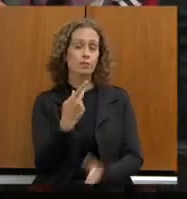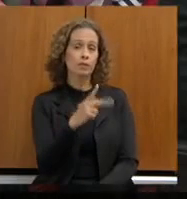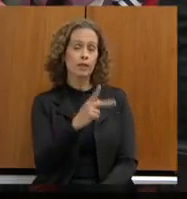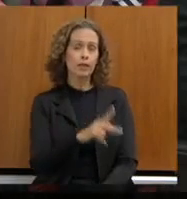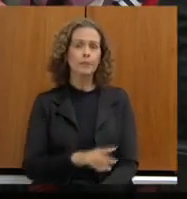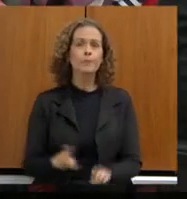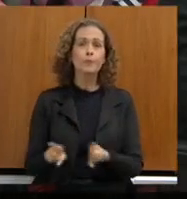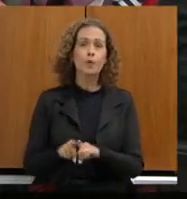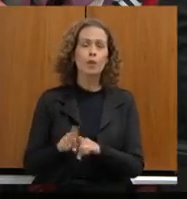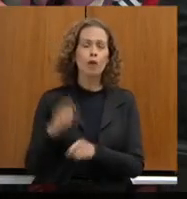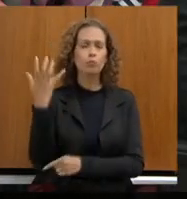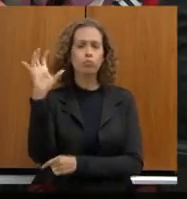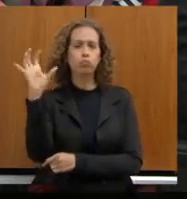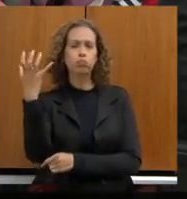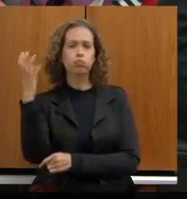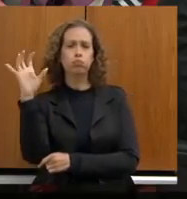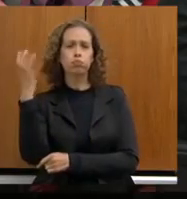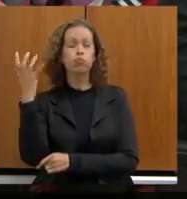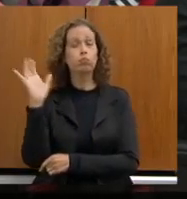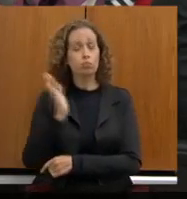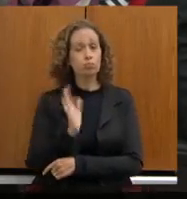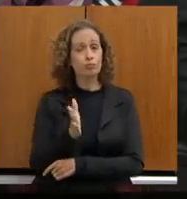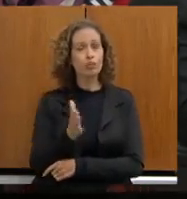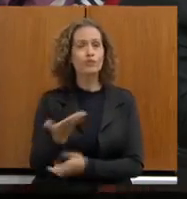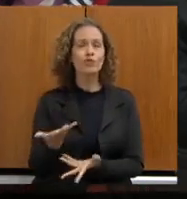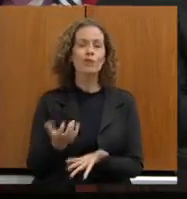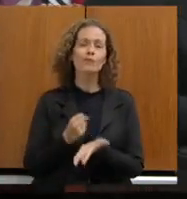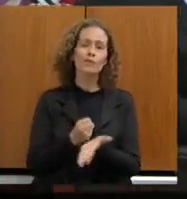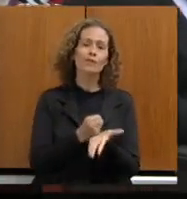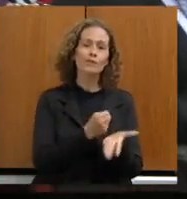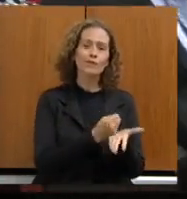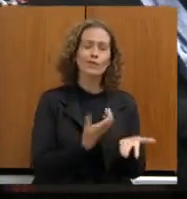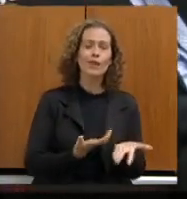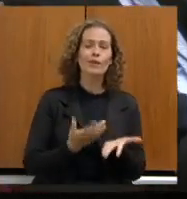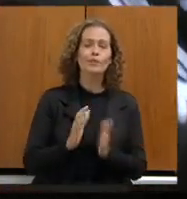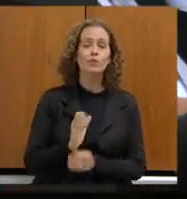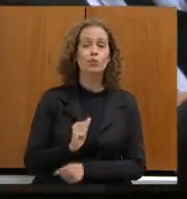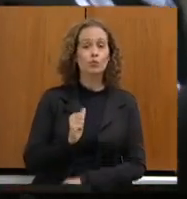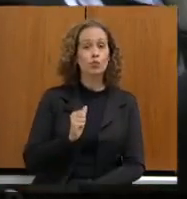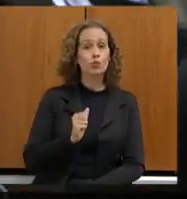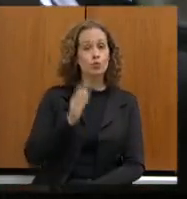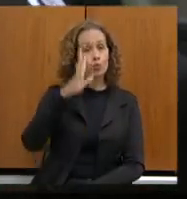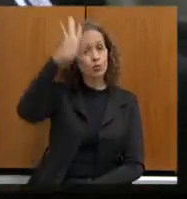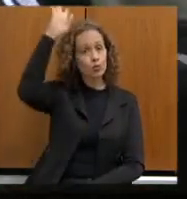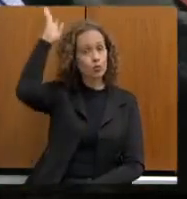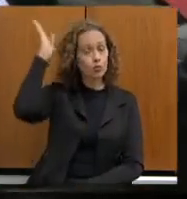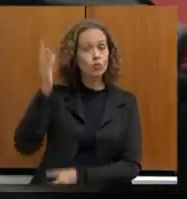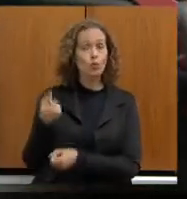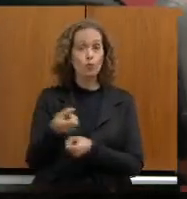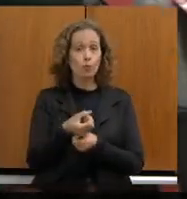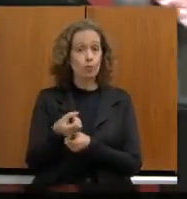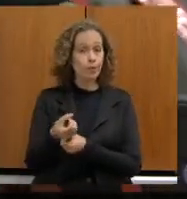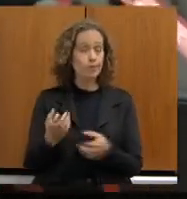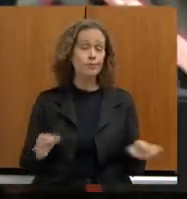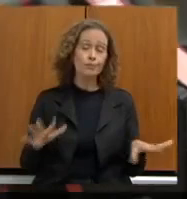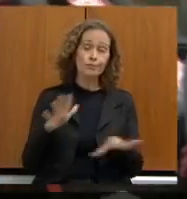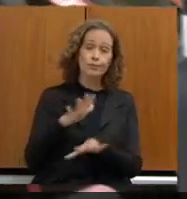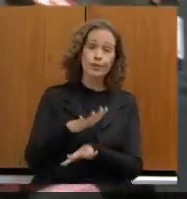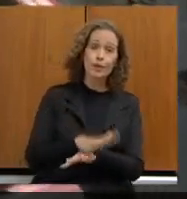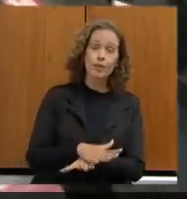mais uma ambulância sendo colocada a favor do bombeiro e termina aqui